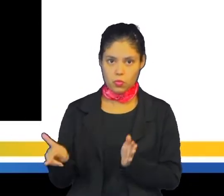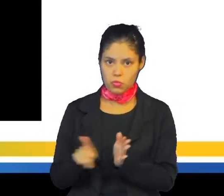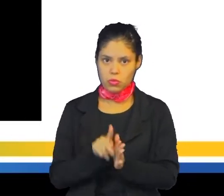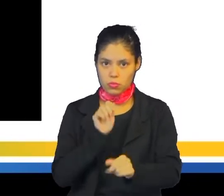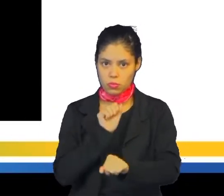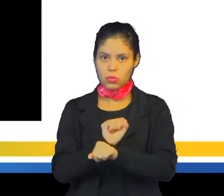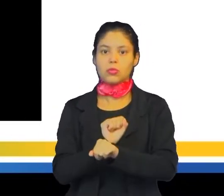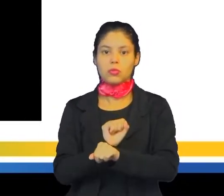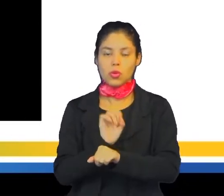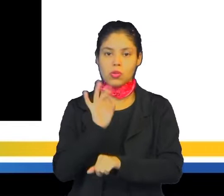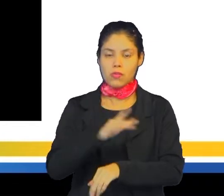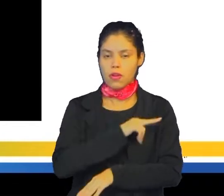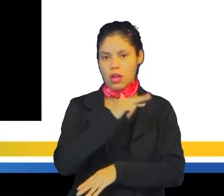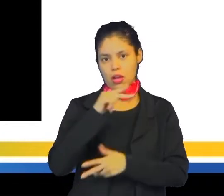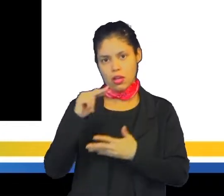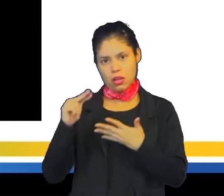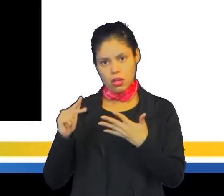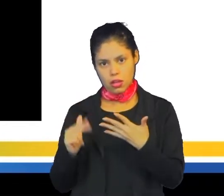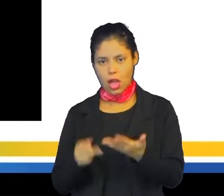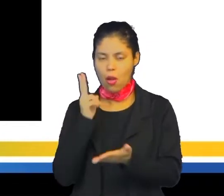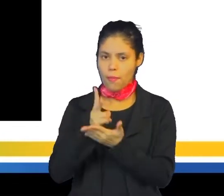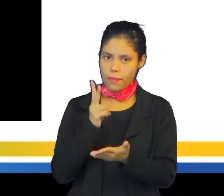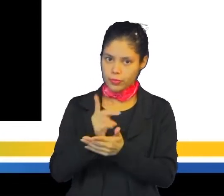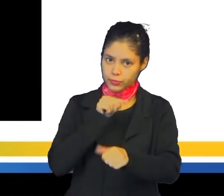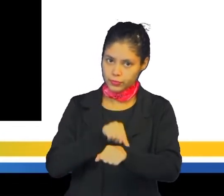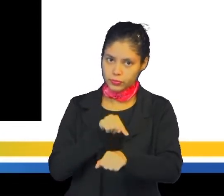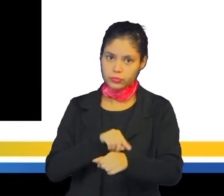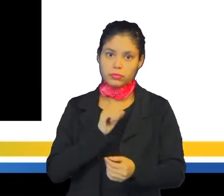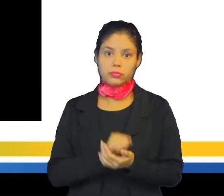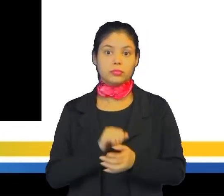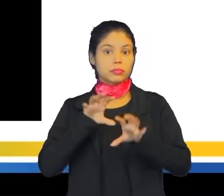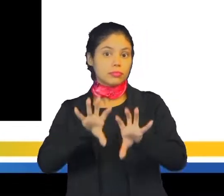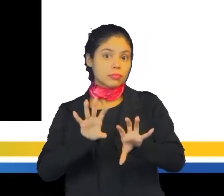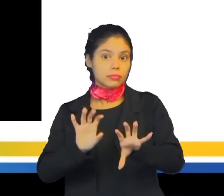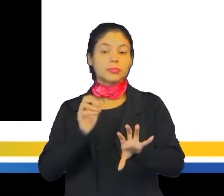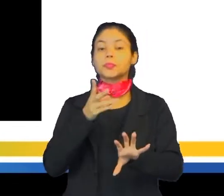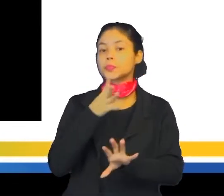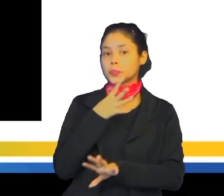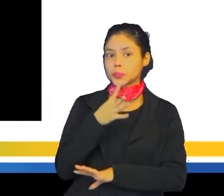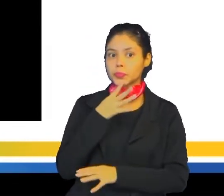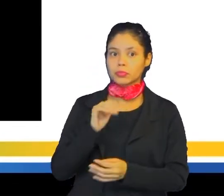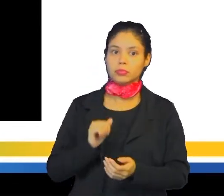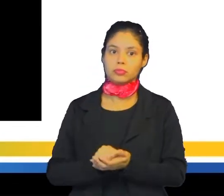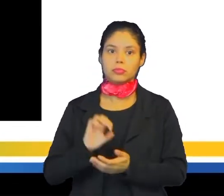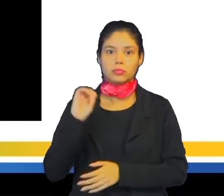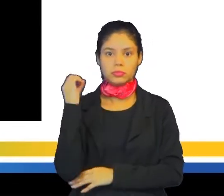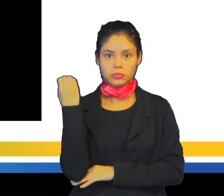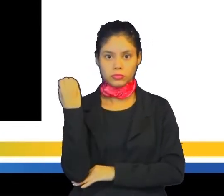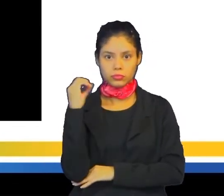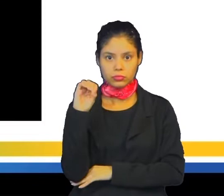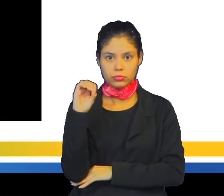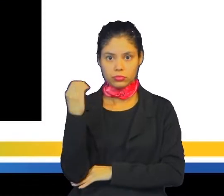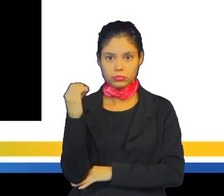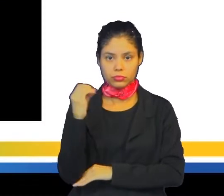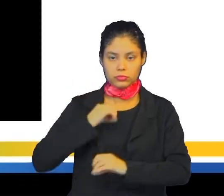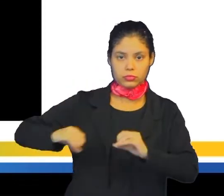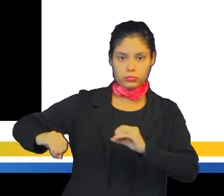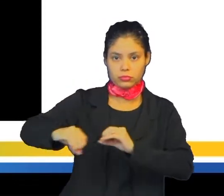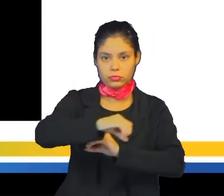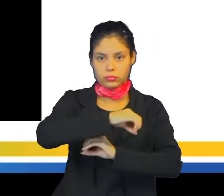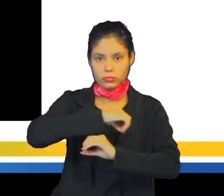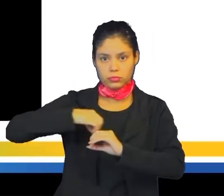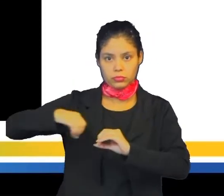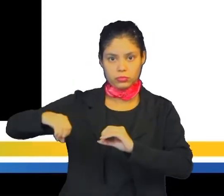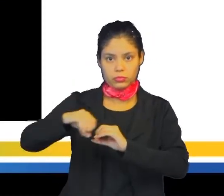estático realizando uma série de movimentos ao mesmo tempo sendo os mais conhecidos são de rotação e de translação